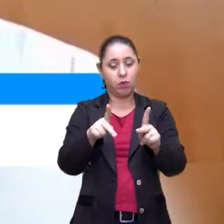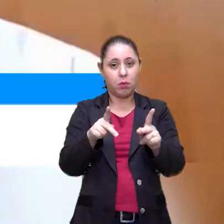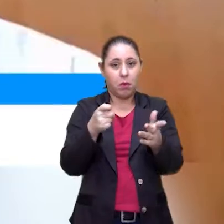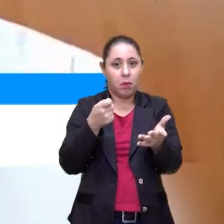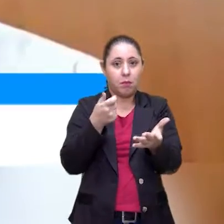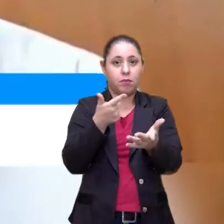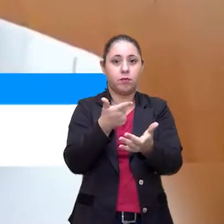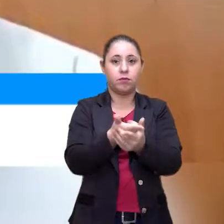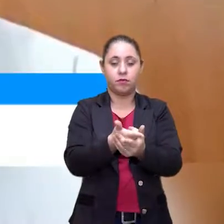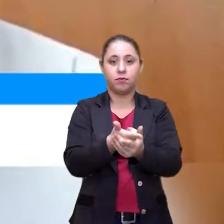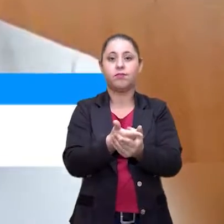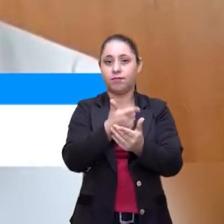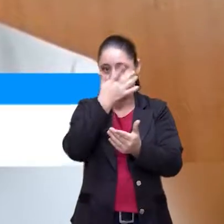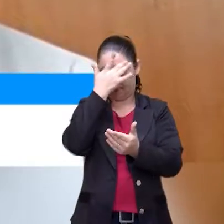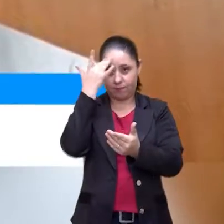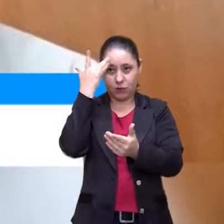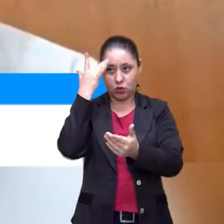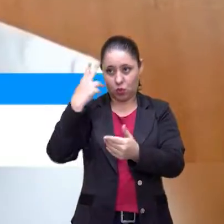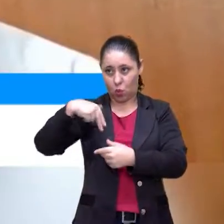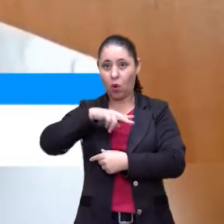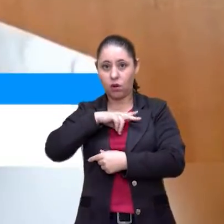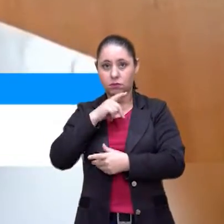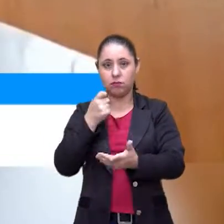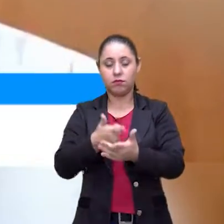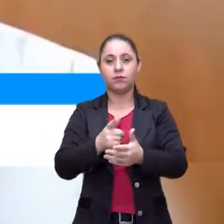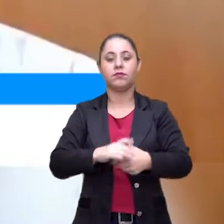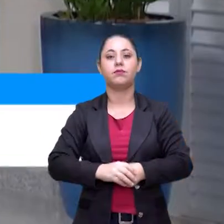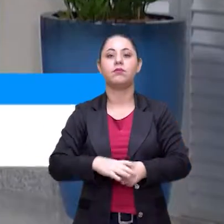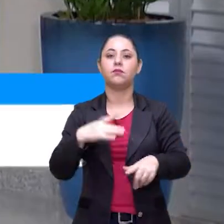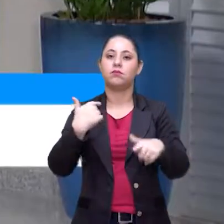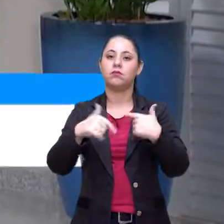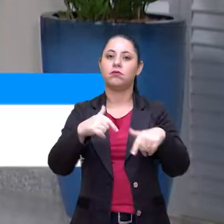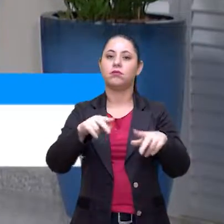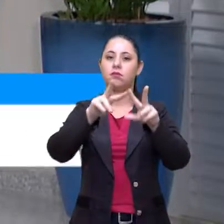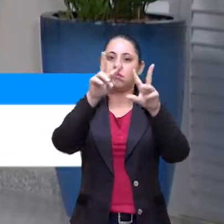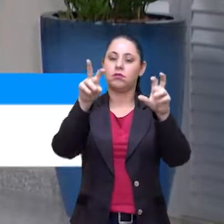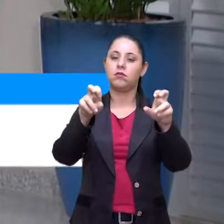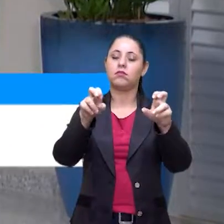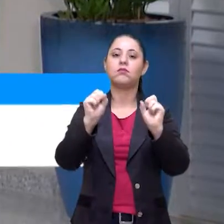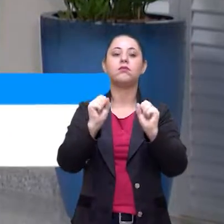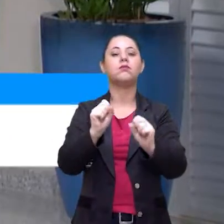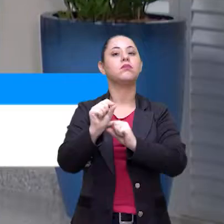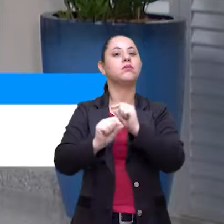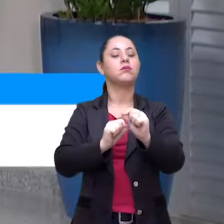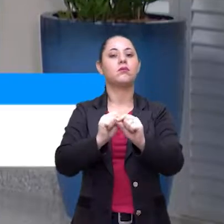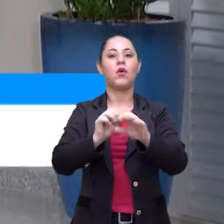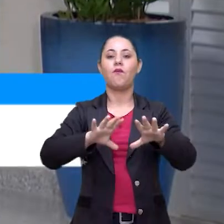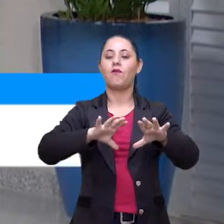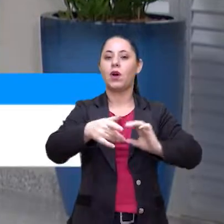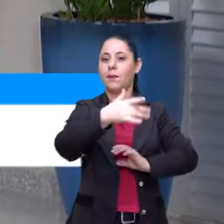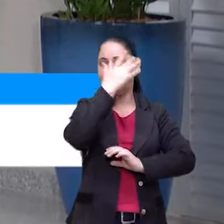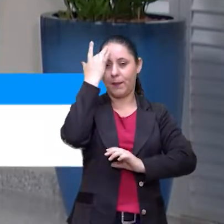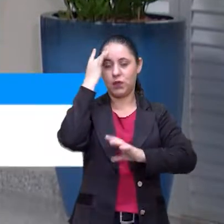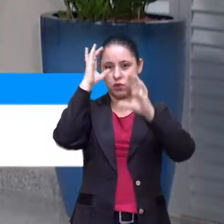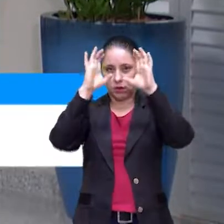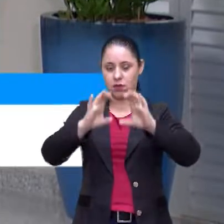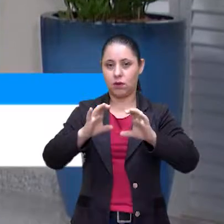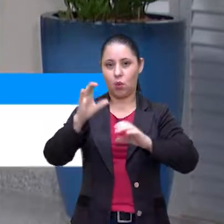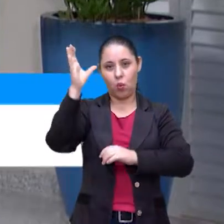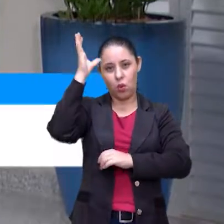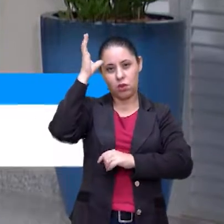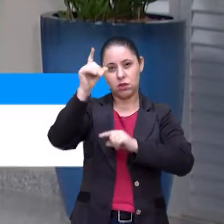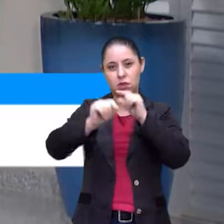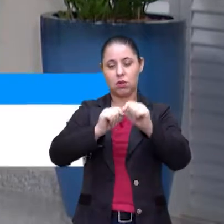dinheiro pago pelos tributos que todos nós pagamos. O trabalho com esse tema vai permitir a formação de cidadãos